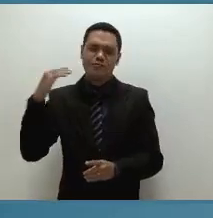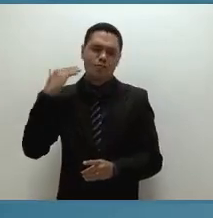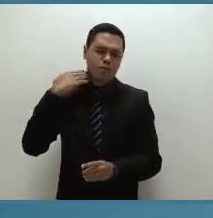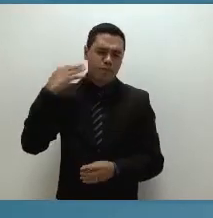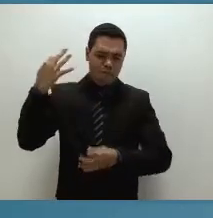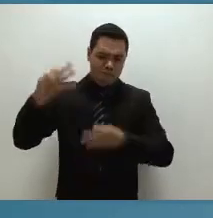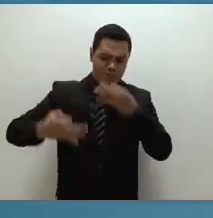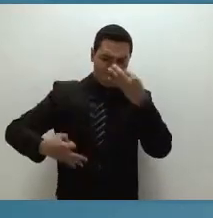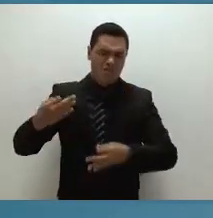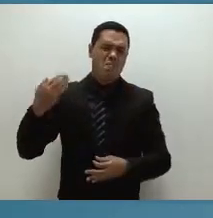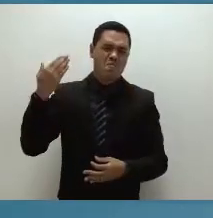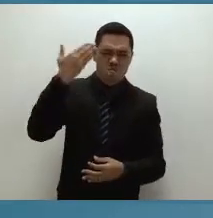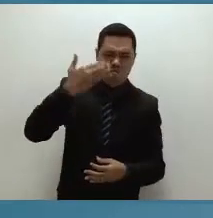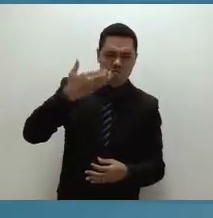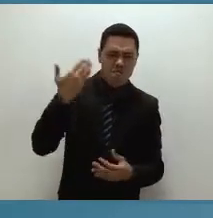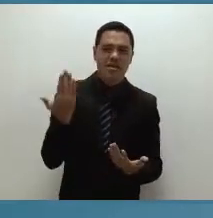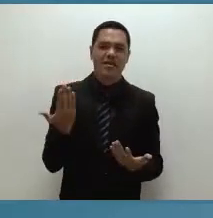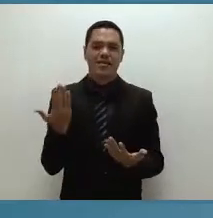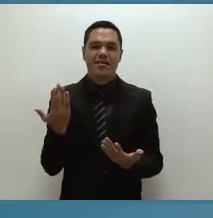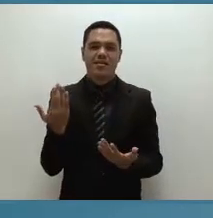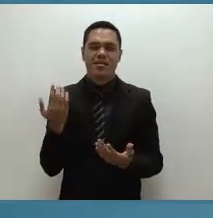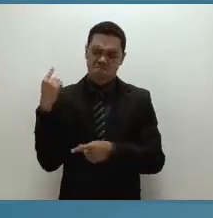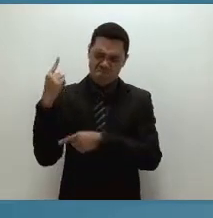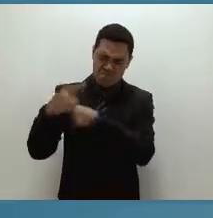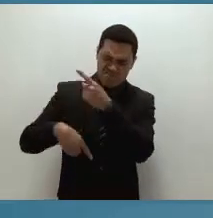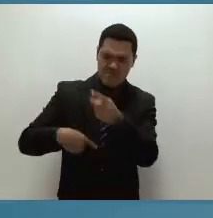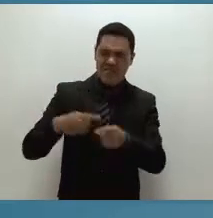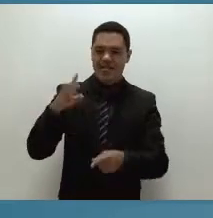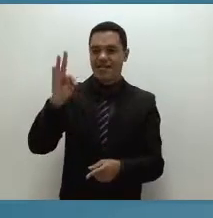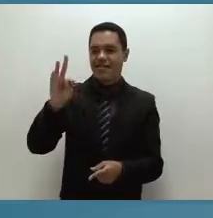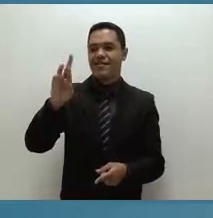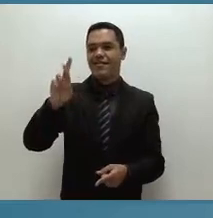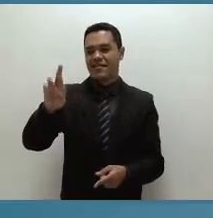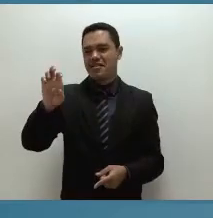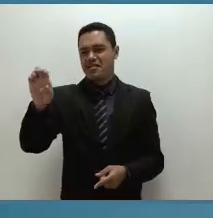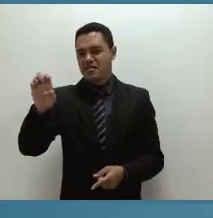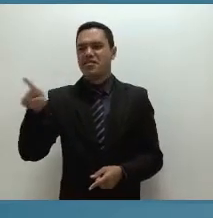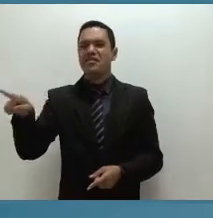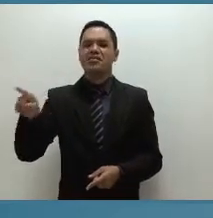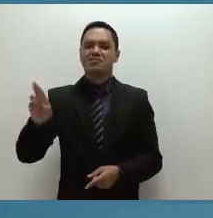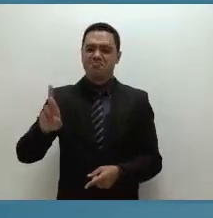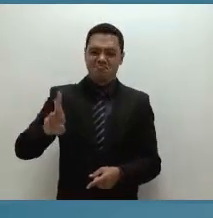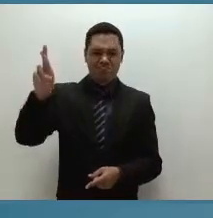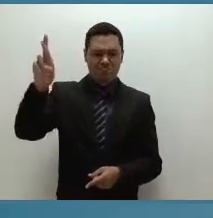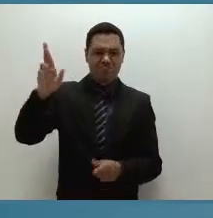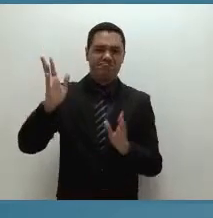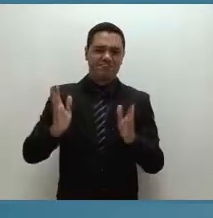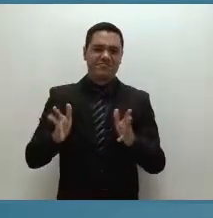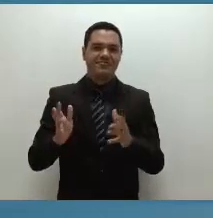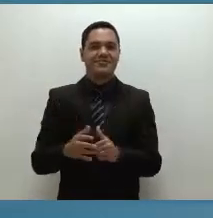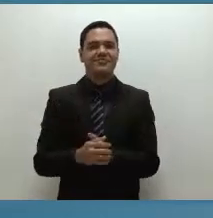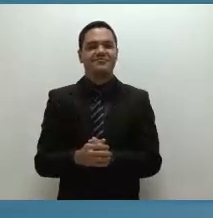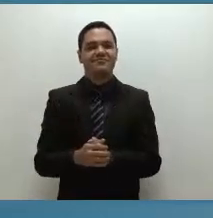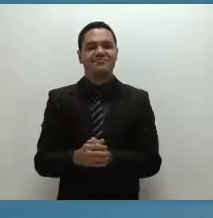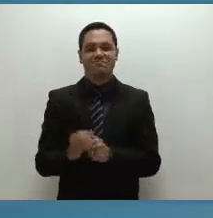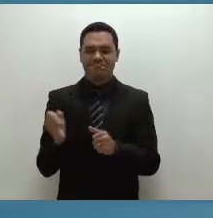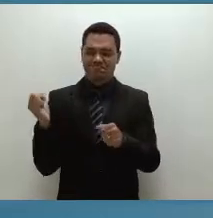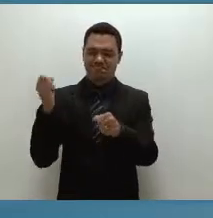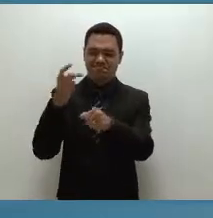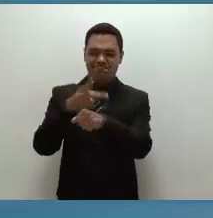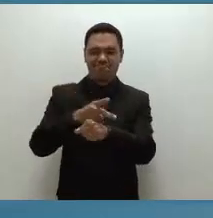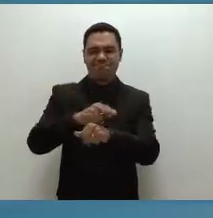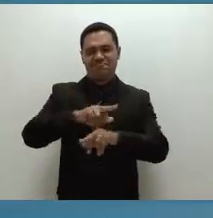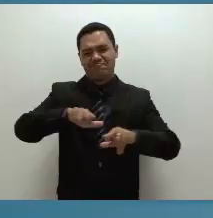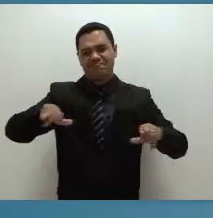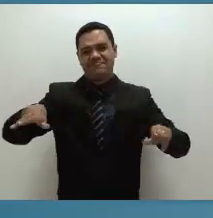experiência, passou pelo Tribunal Eleitoral, foi estudante do primeiro trabalho do Tribunal Eleitoral para trabalhar depois no Tribunal de